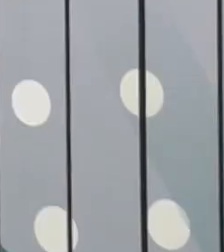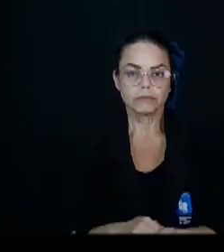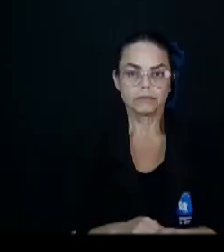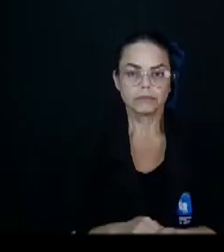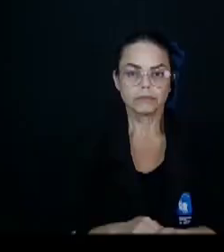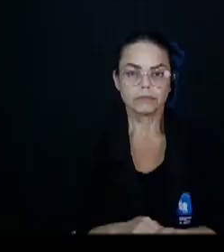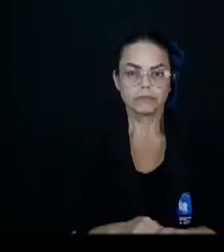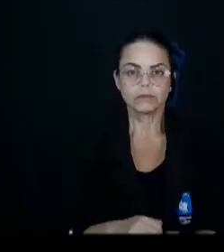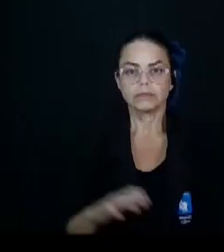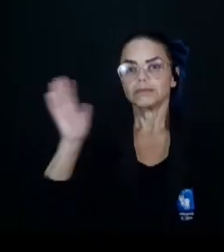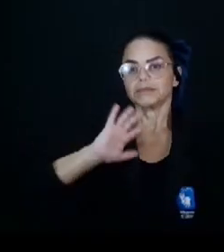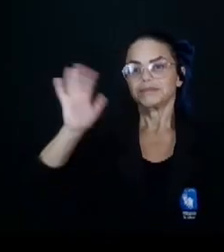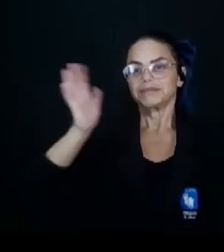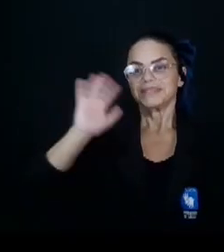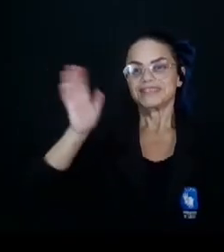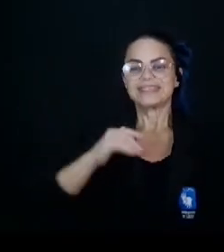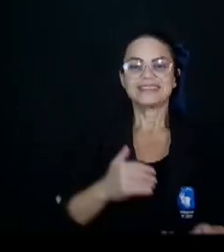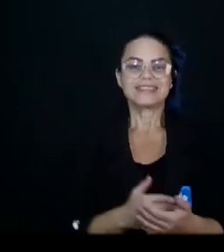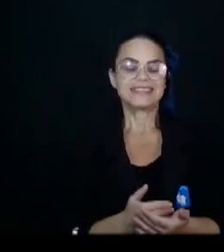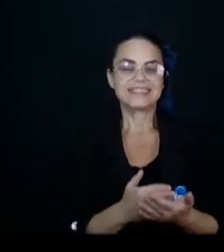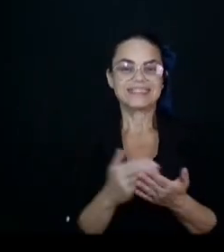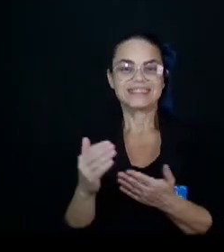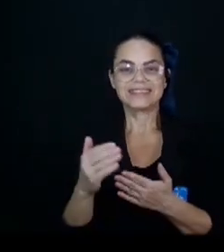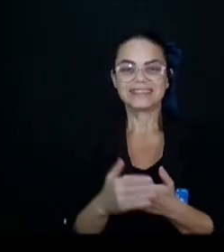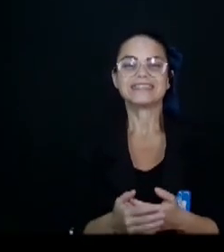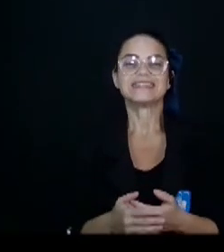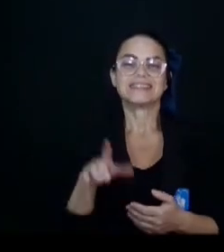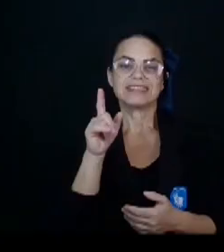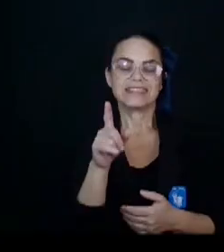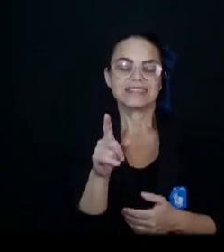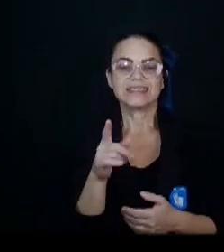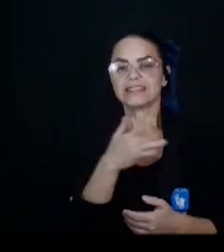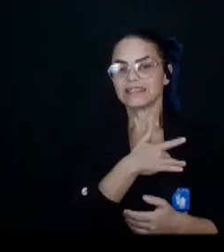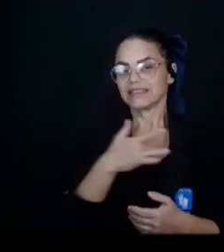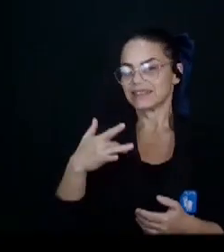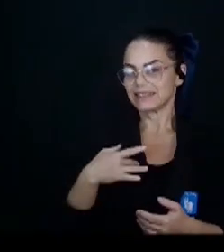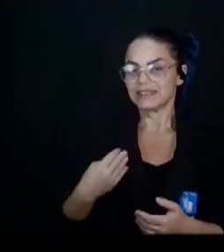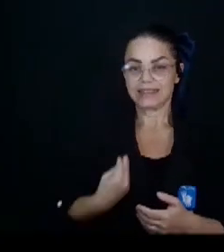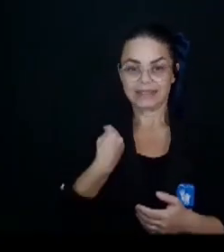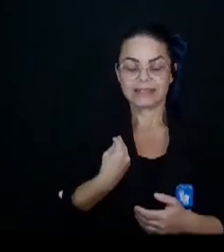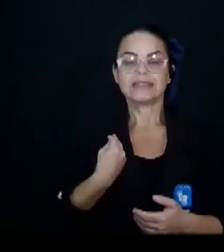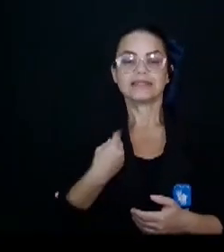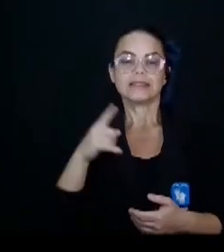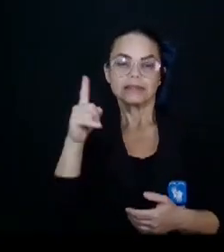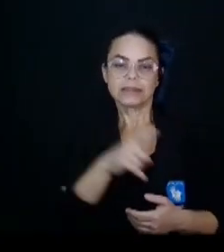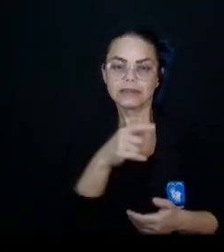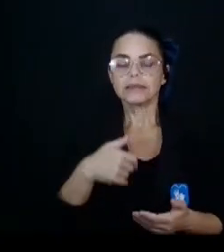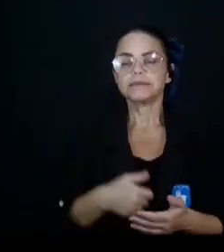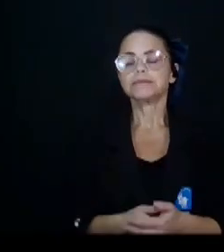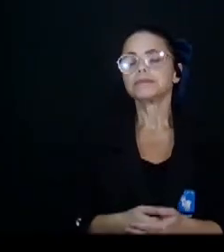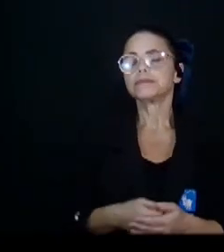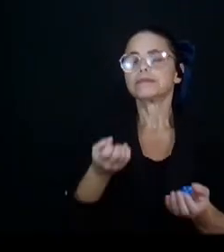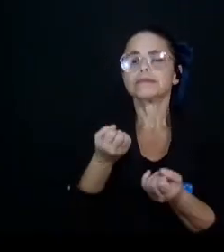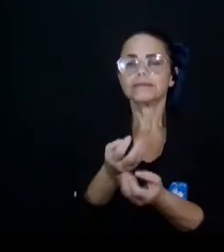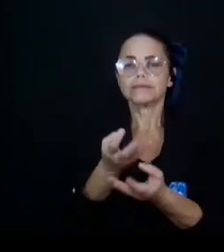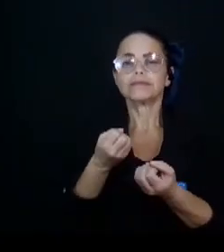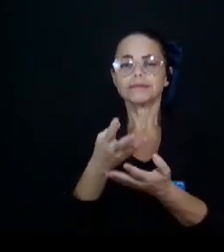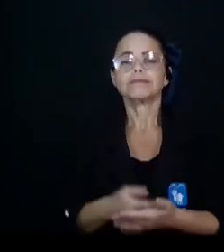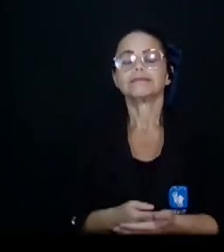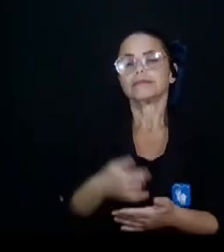Olá, começa agora mais uma edição do Saúde é Vida, com informações sobre prevenção de doenças, tratamentos